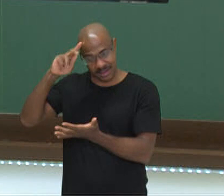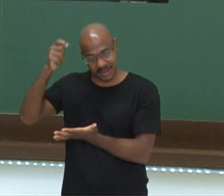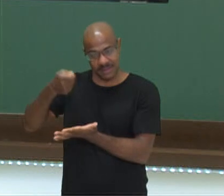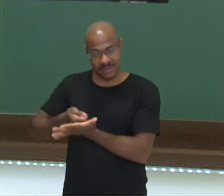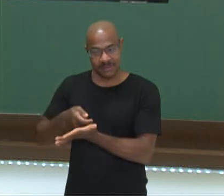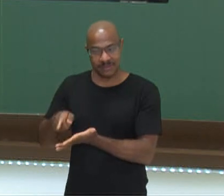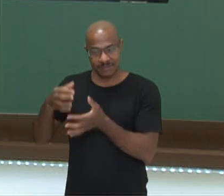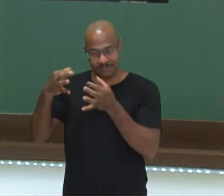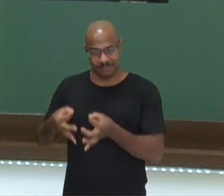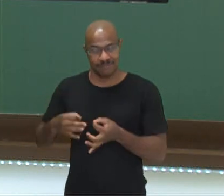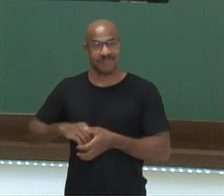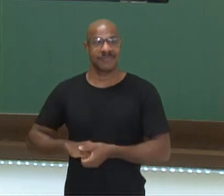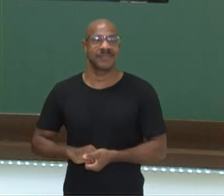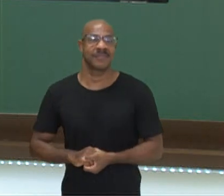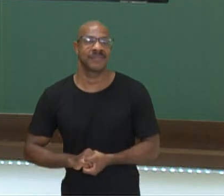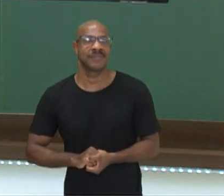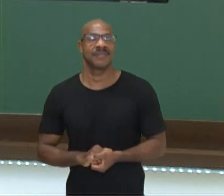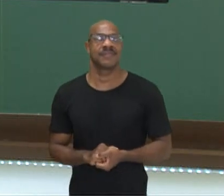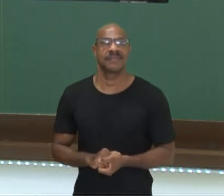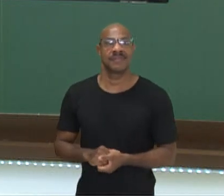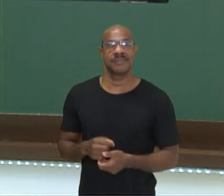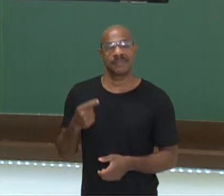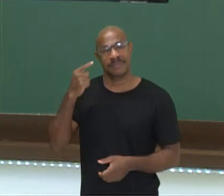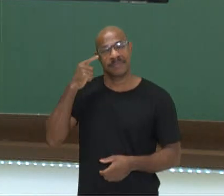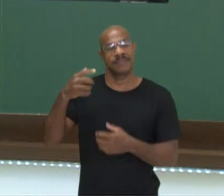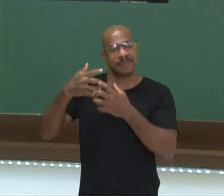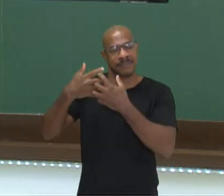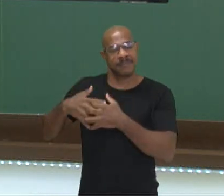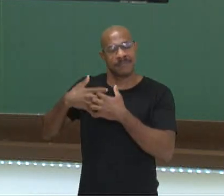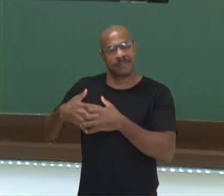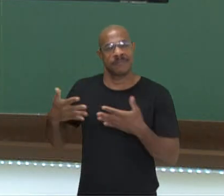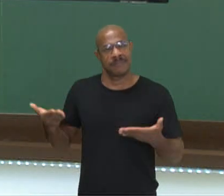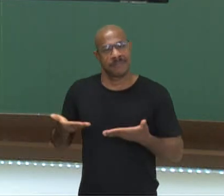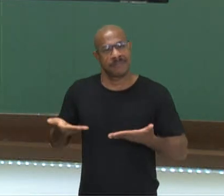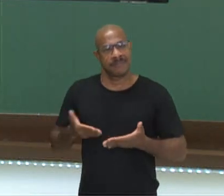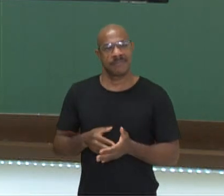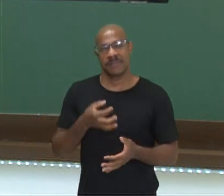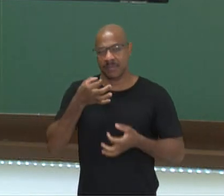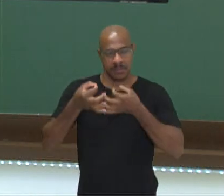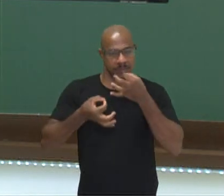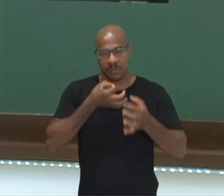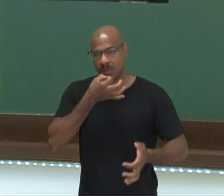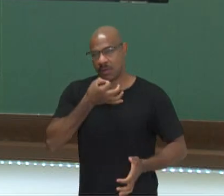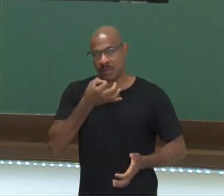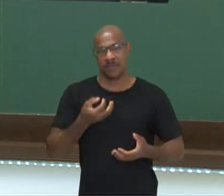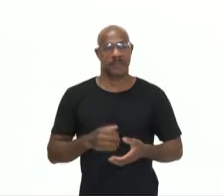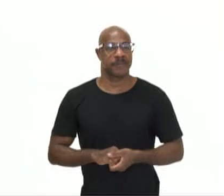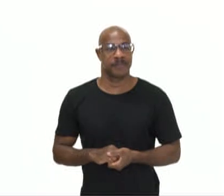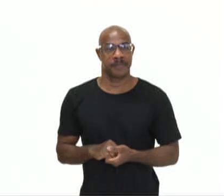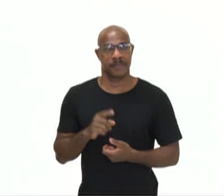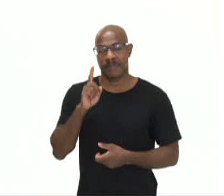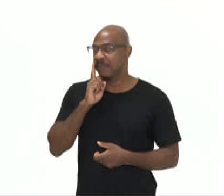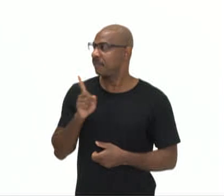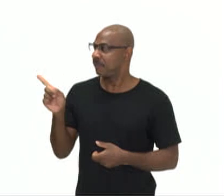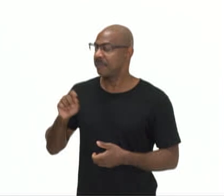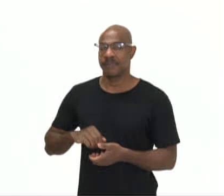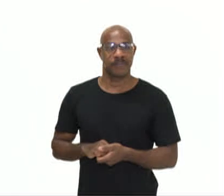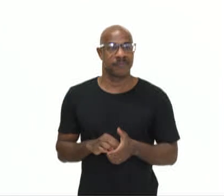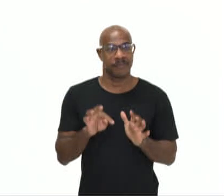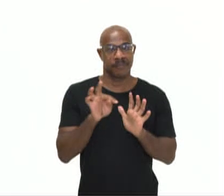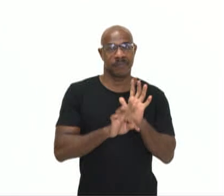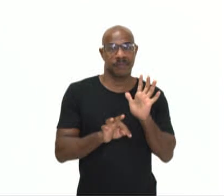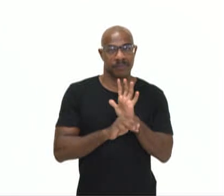aqui. Vamos refletir ainda sobre essa questão da argumentação. Perceba que nesse texto, mesmo não